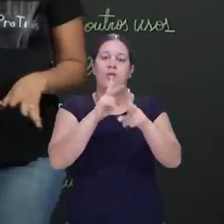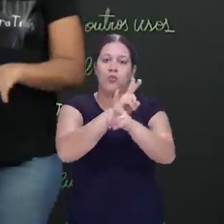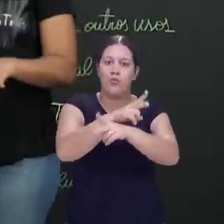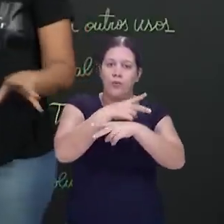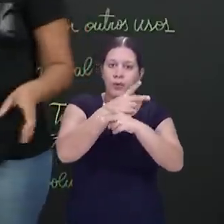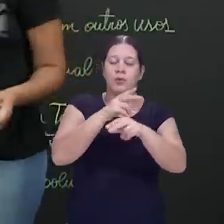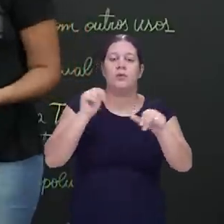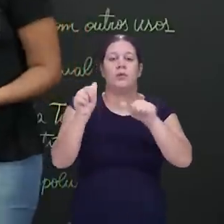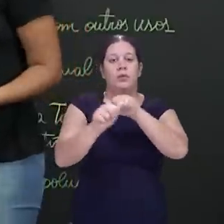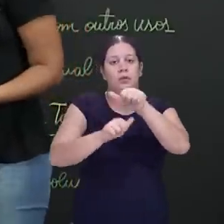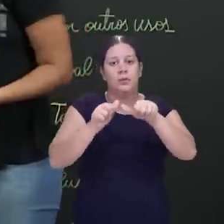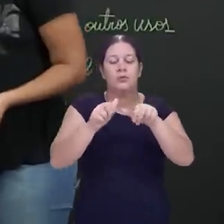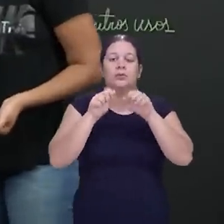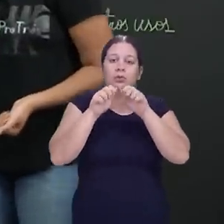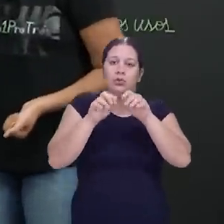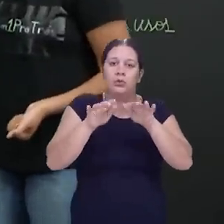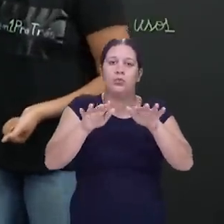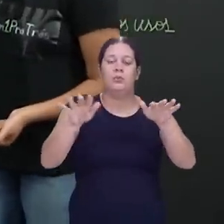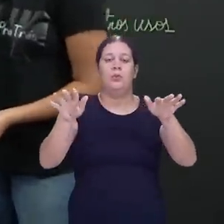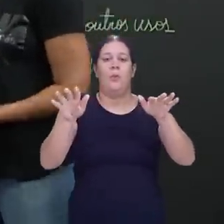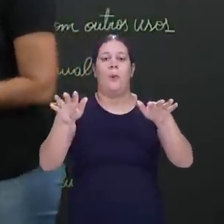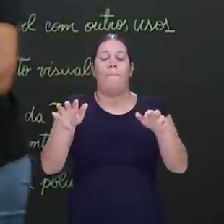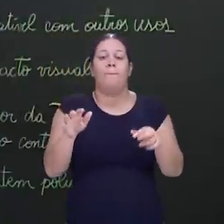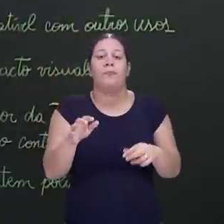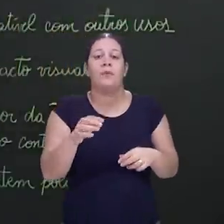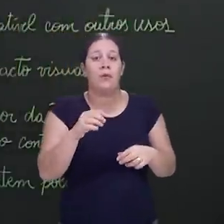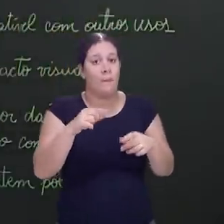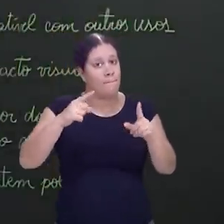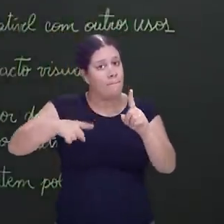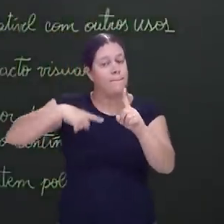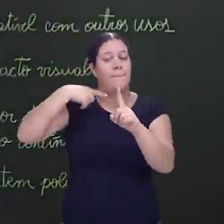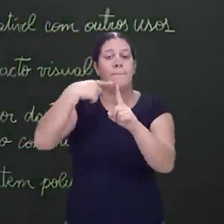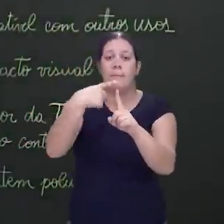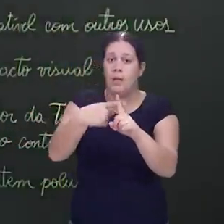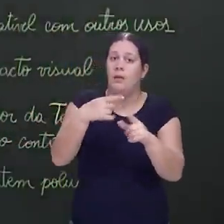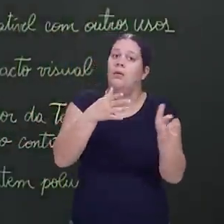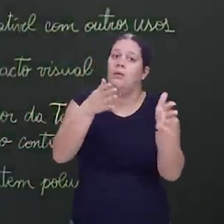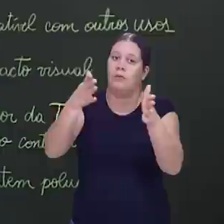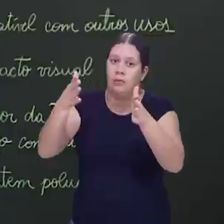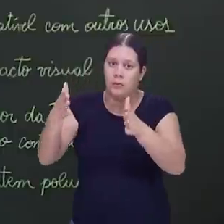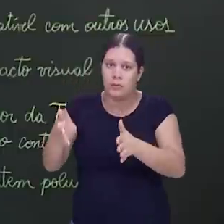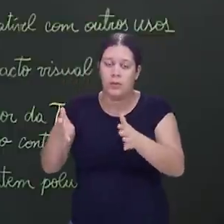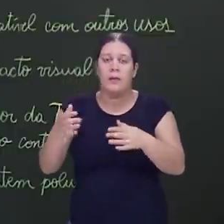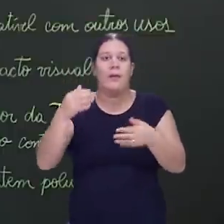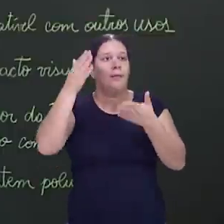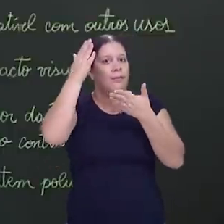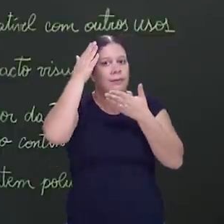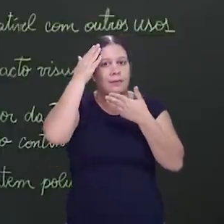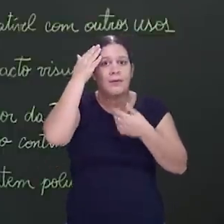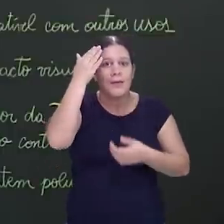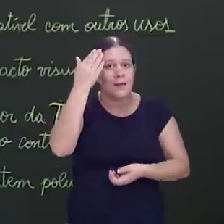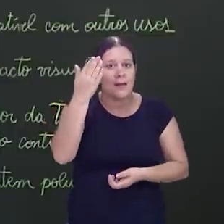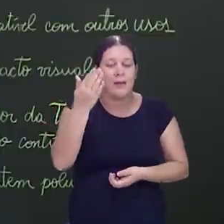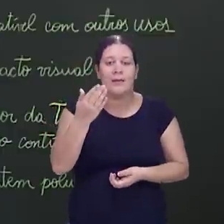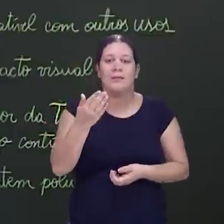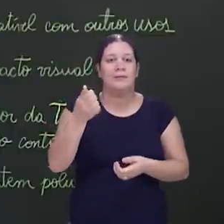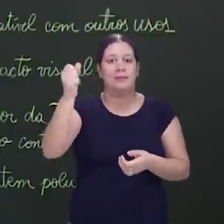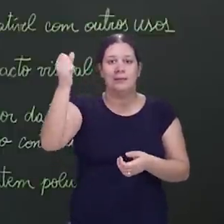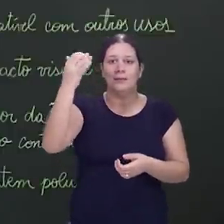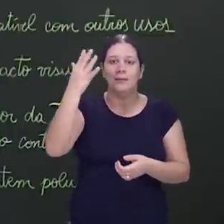em energia elétrica e a distribuição. Então, aí, lado positivo, tá de graça, temos